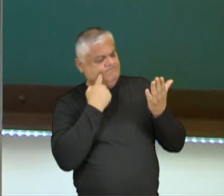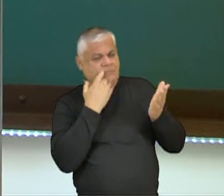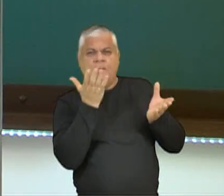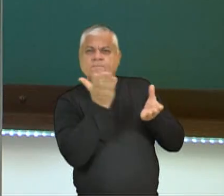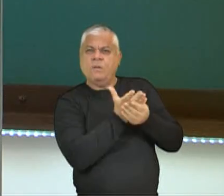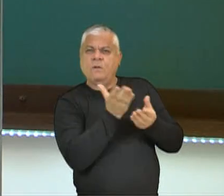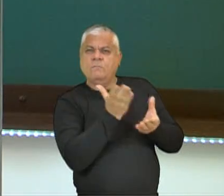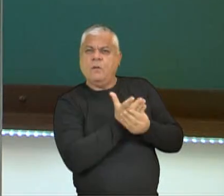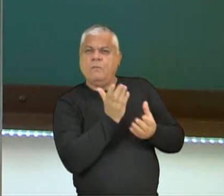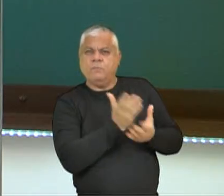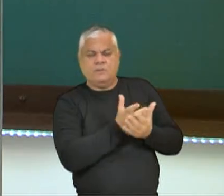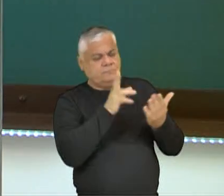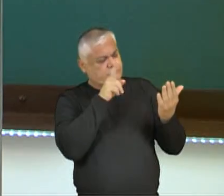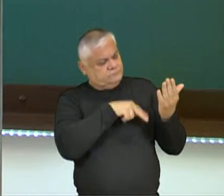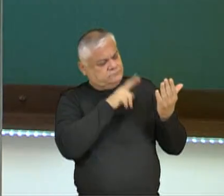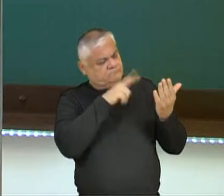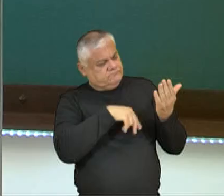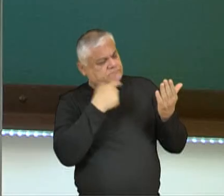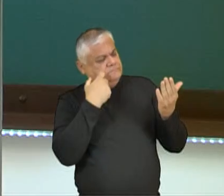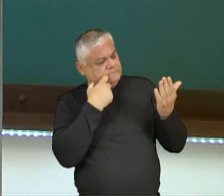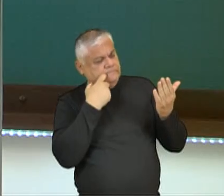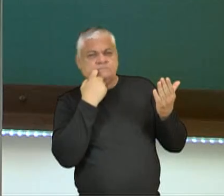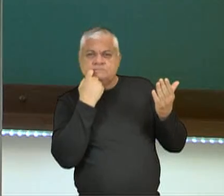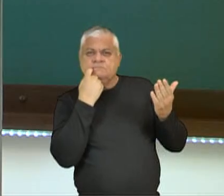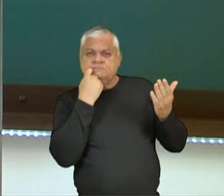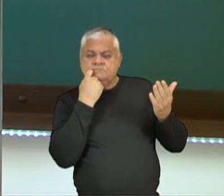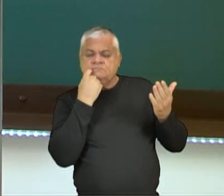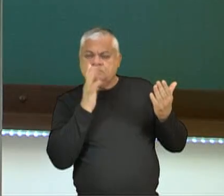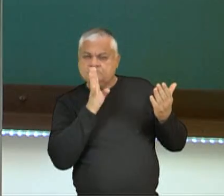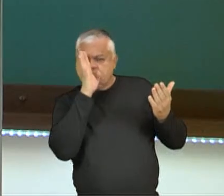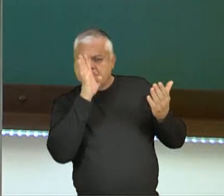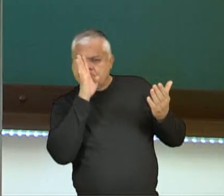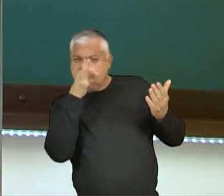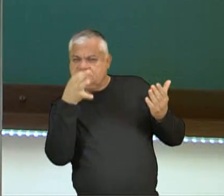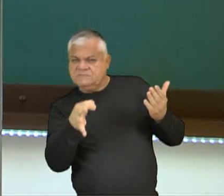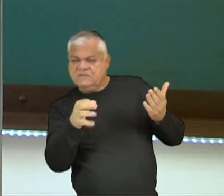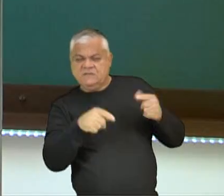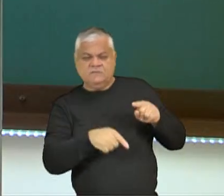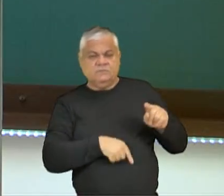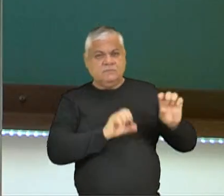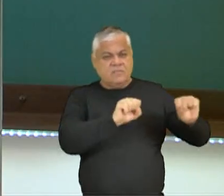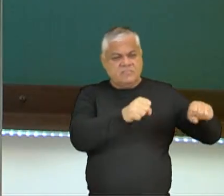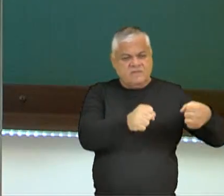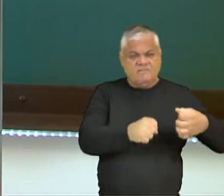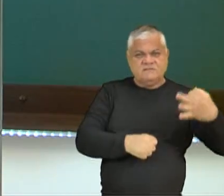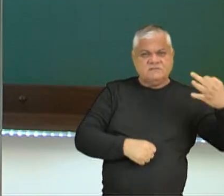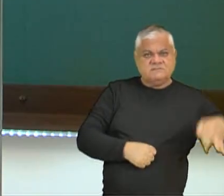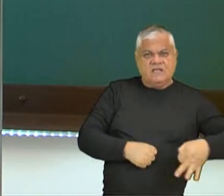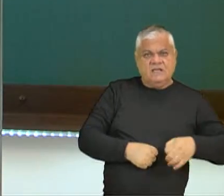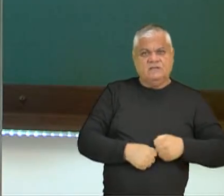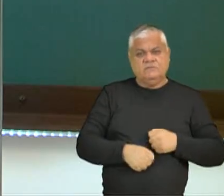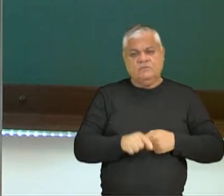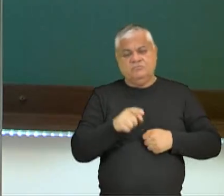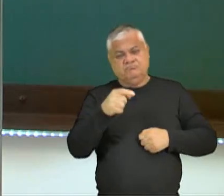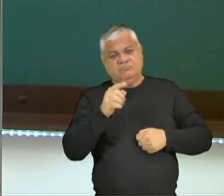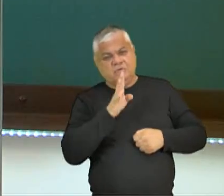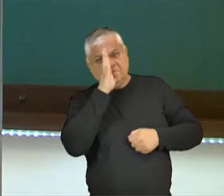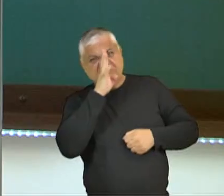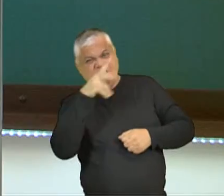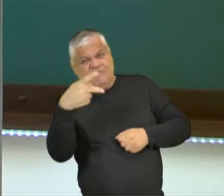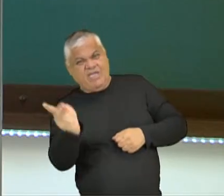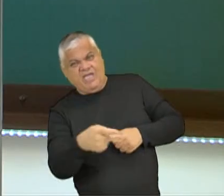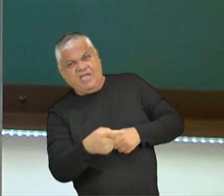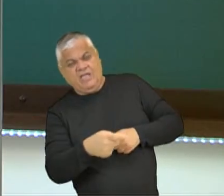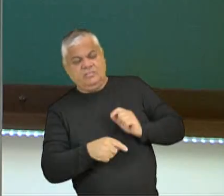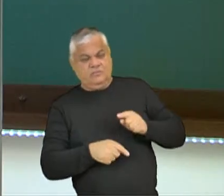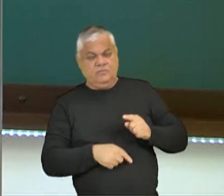se apresentam tanto a defesa como a acusação, né, de determinada pessoa que está ali ocupando naquele momento a cadeira